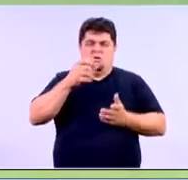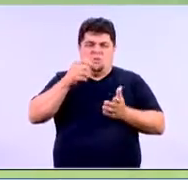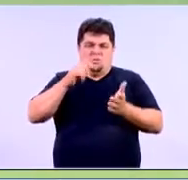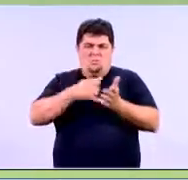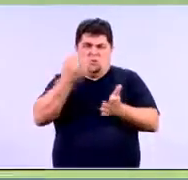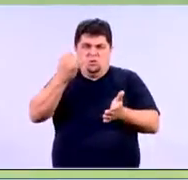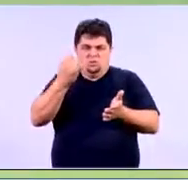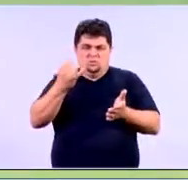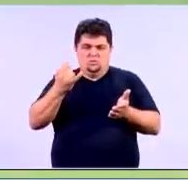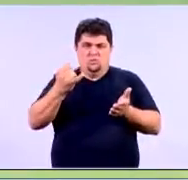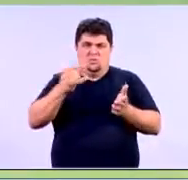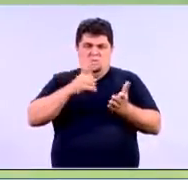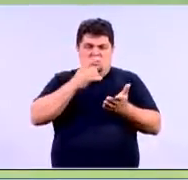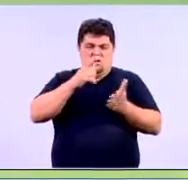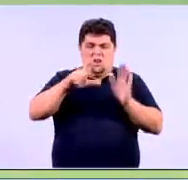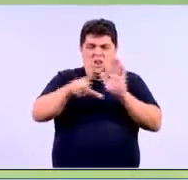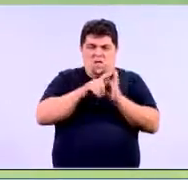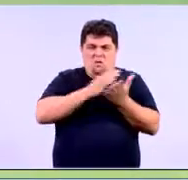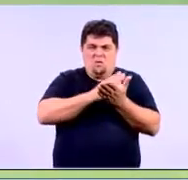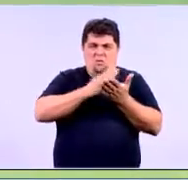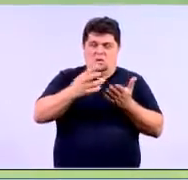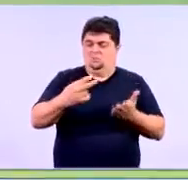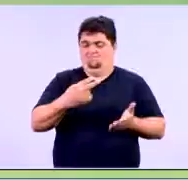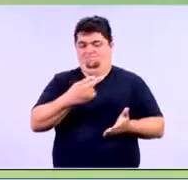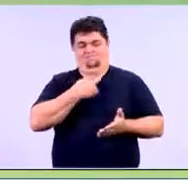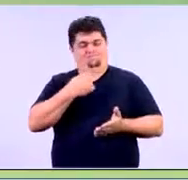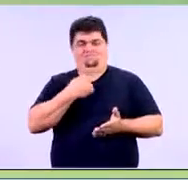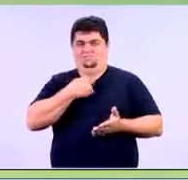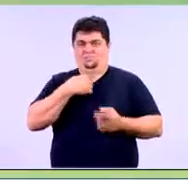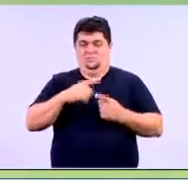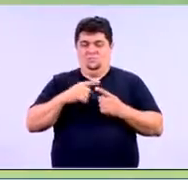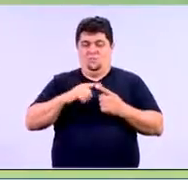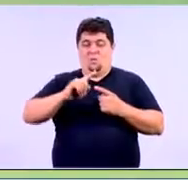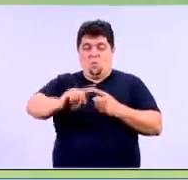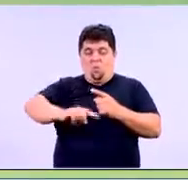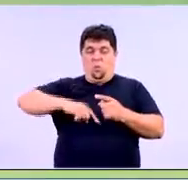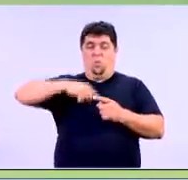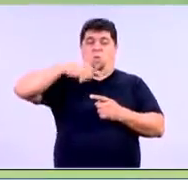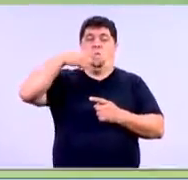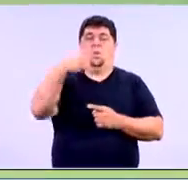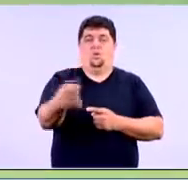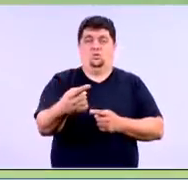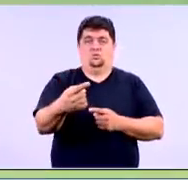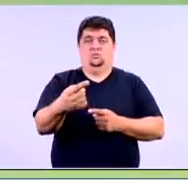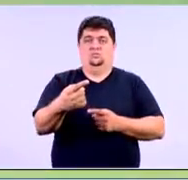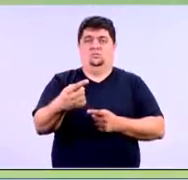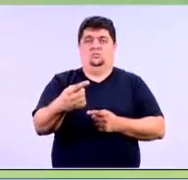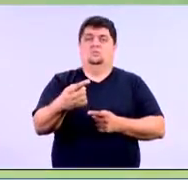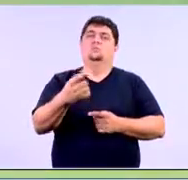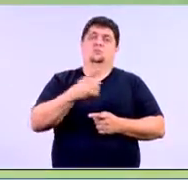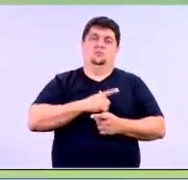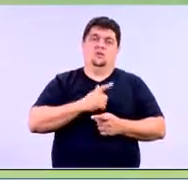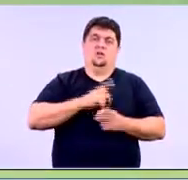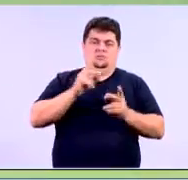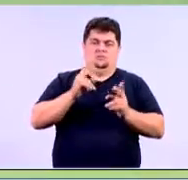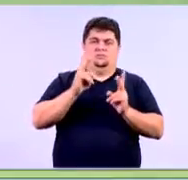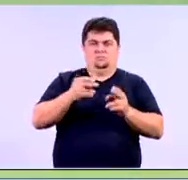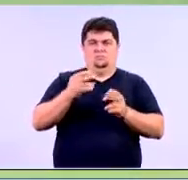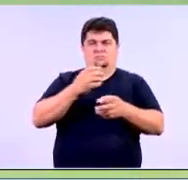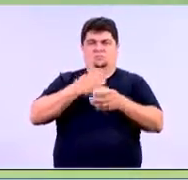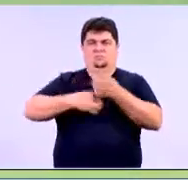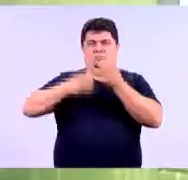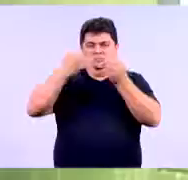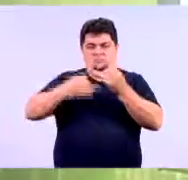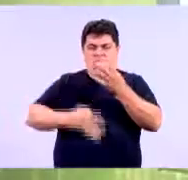sido publicada a lei que os instituiu ou aumentou. É aquela situação, senhores, aquela situação que eu havia dito.